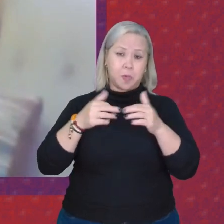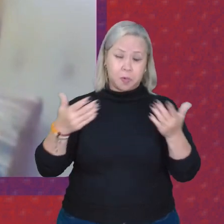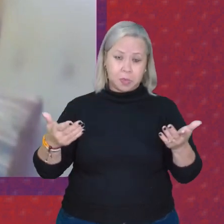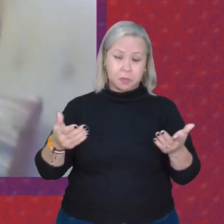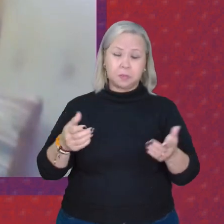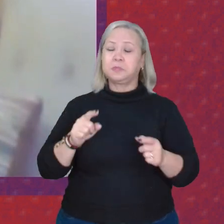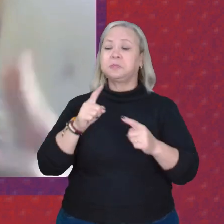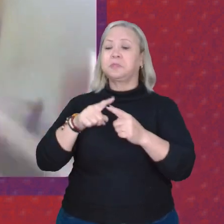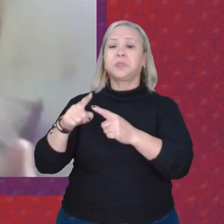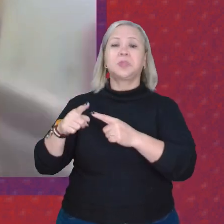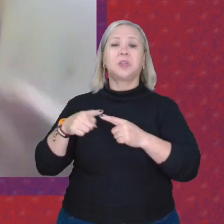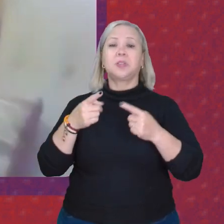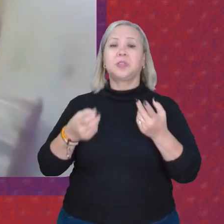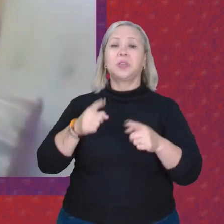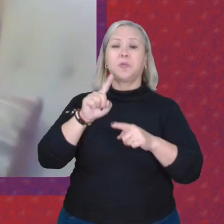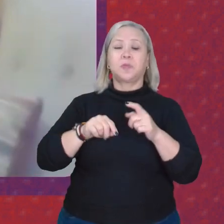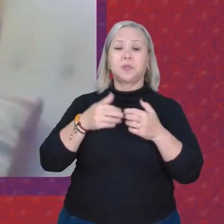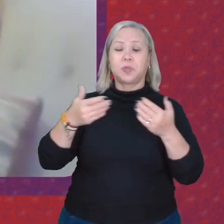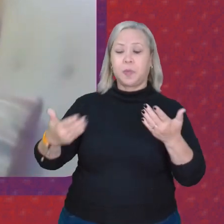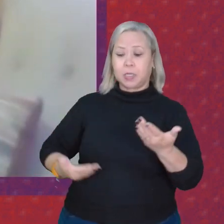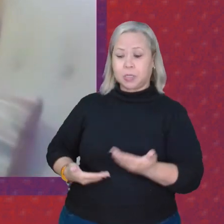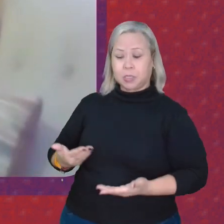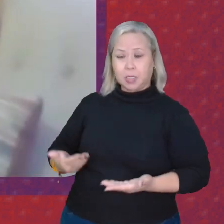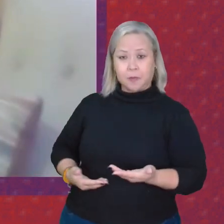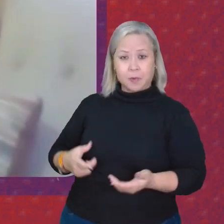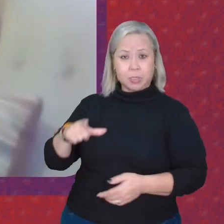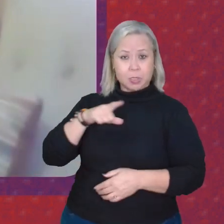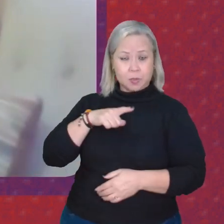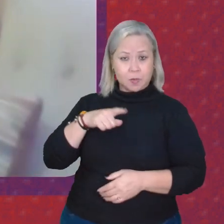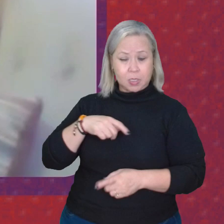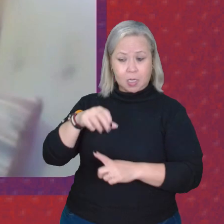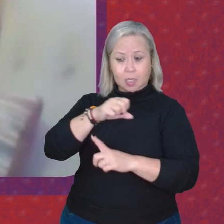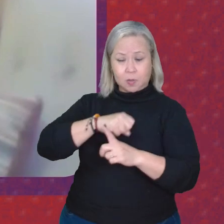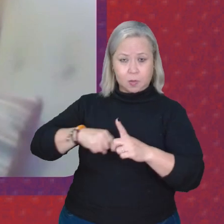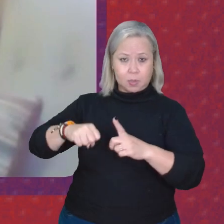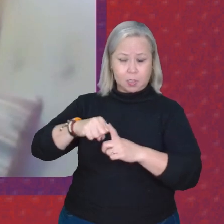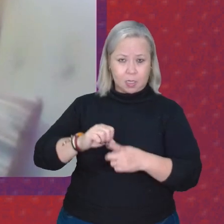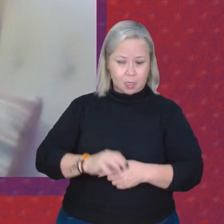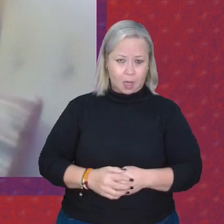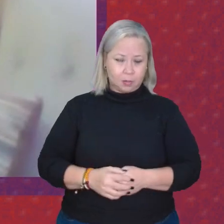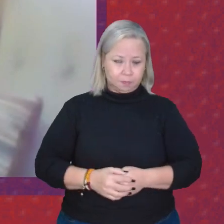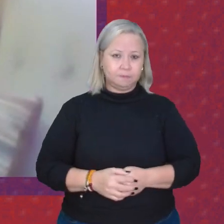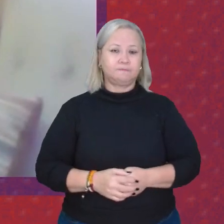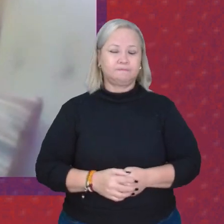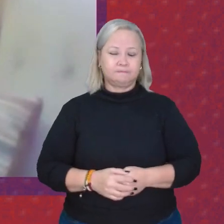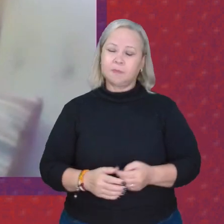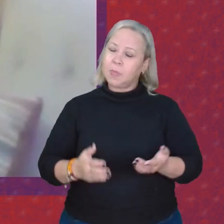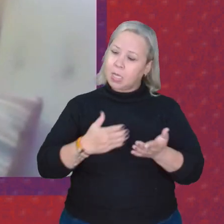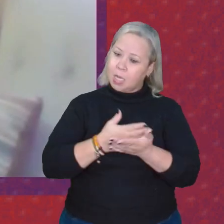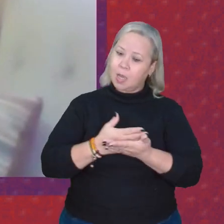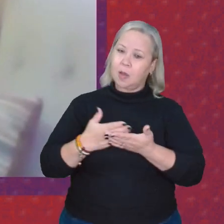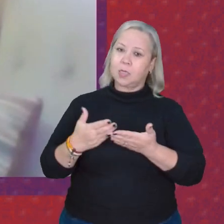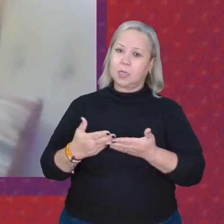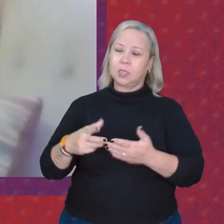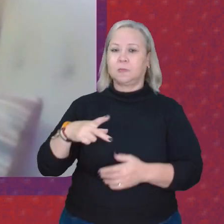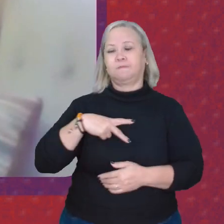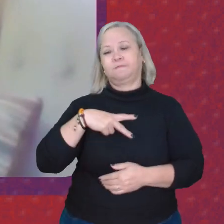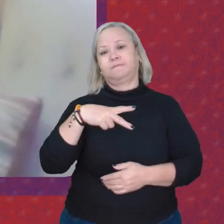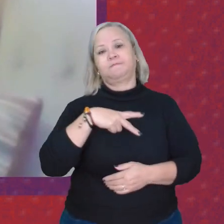serviços vão ser colocados à disposição da sociedade, é iniciativa